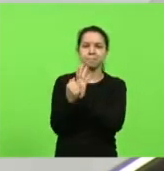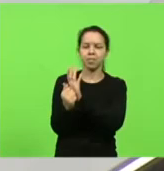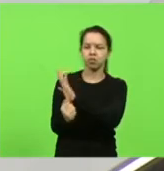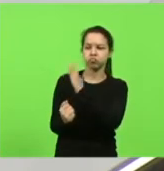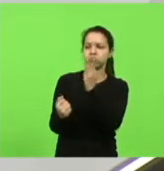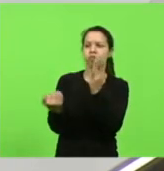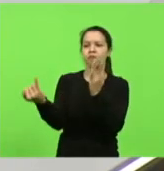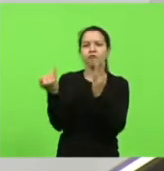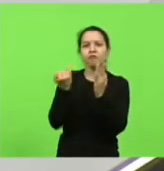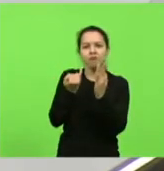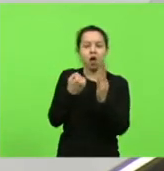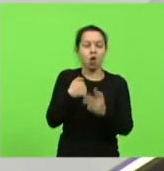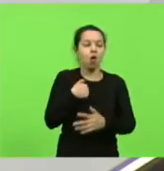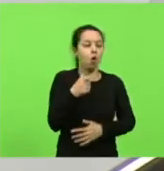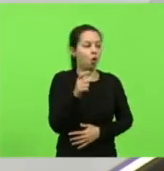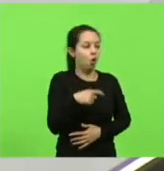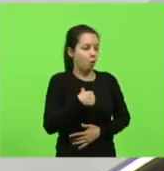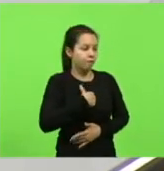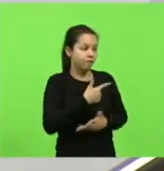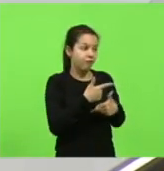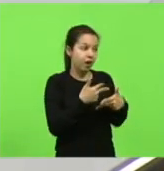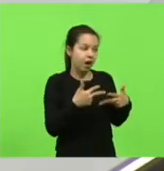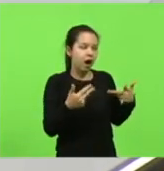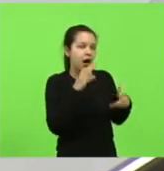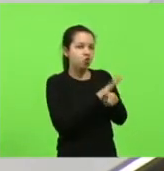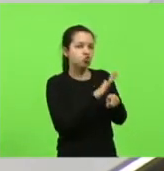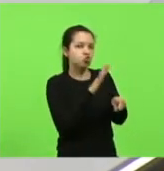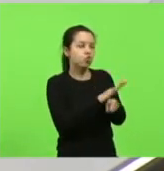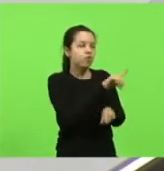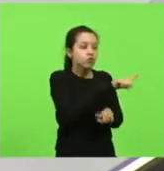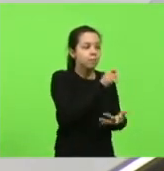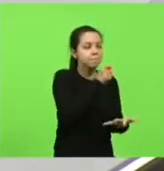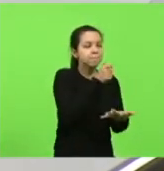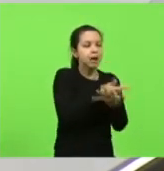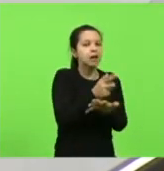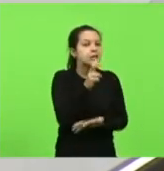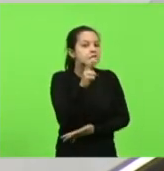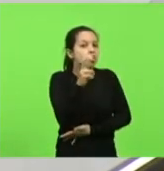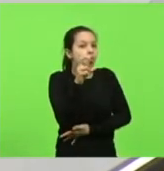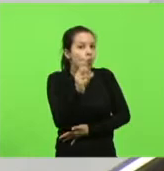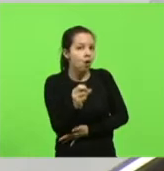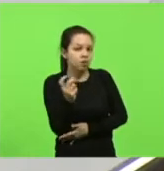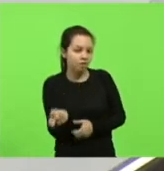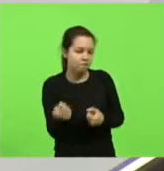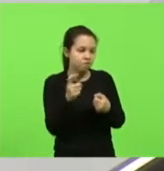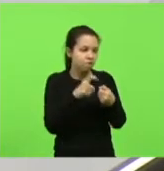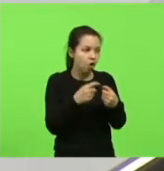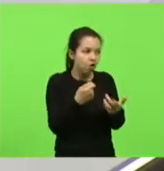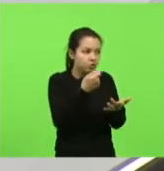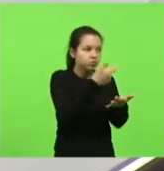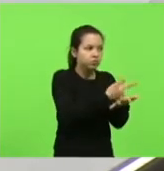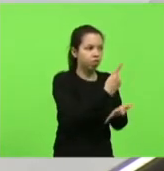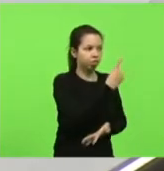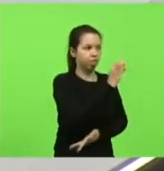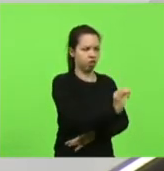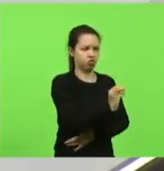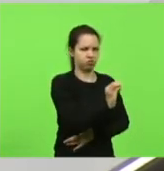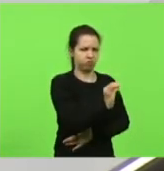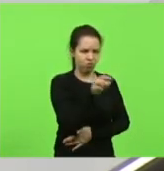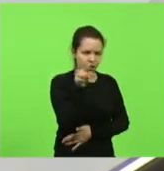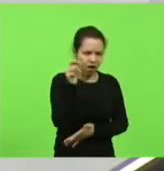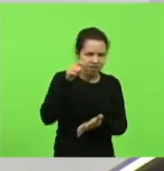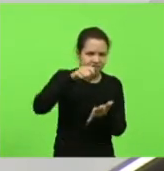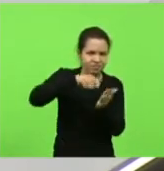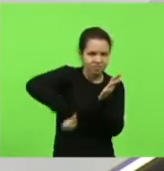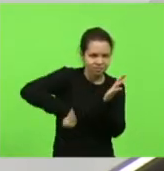um clube de vantagens, você vai pagar 50 por mês e vai receber 10 em troca. Alguém assinaria isso? Alguém